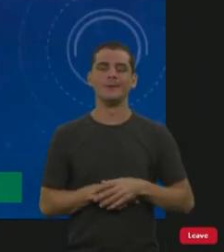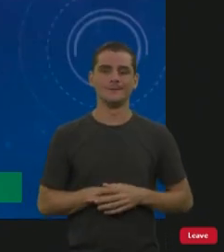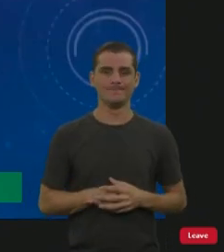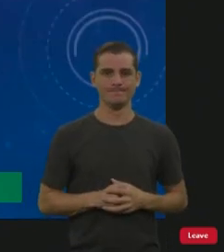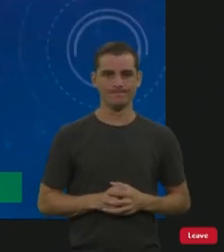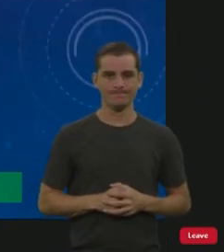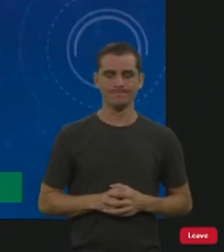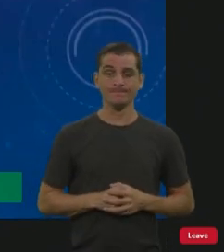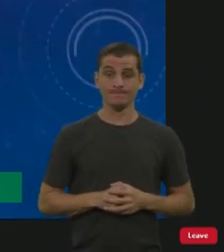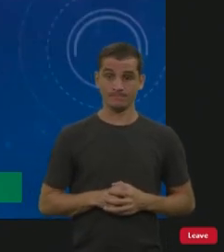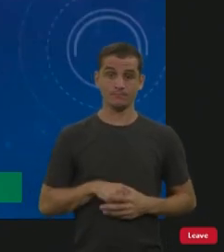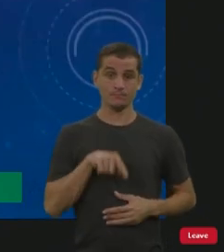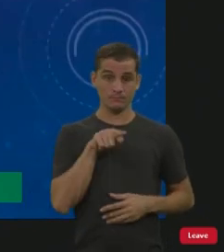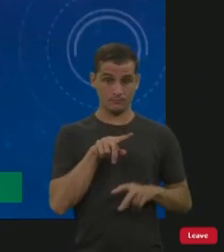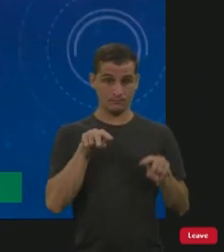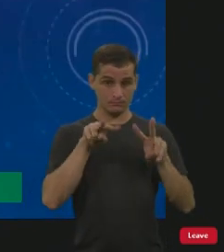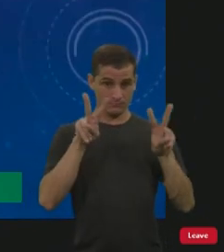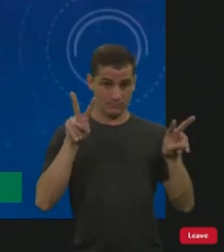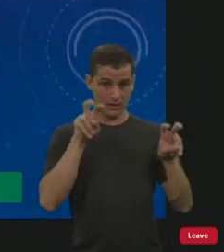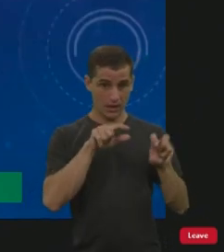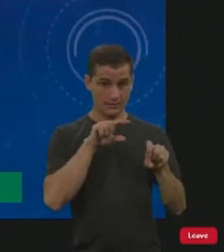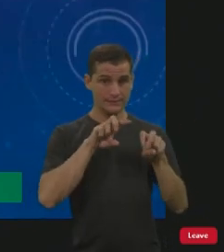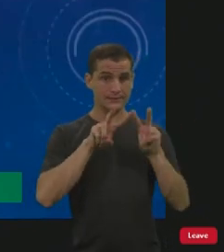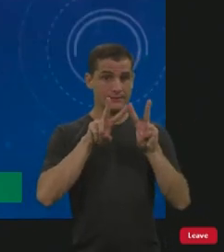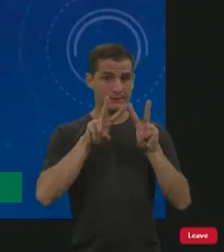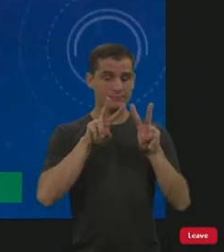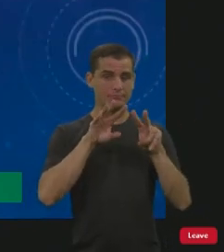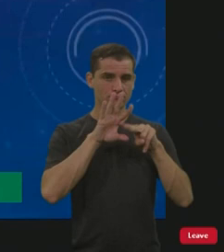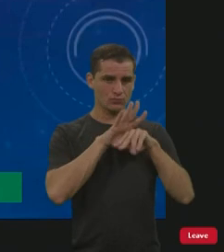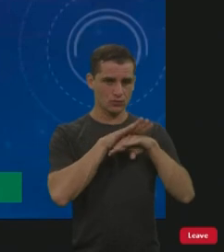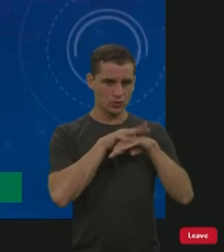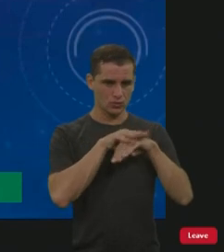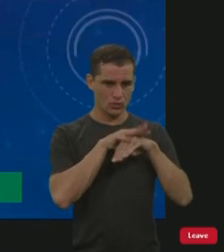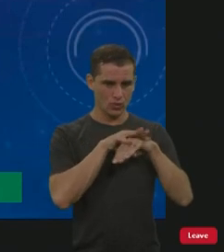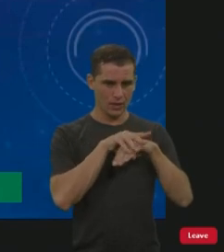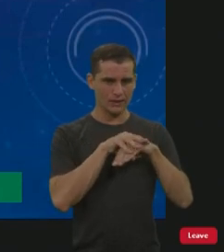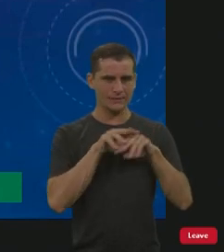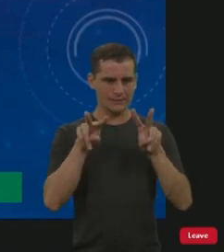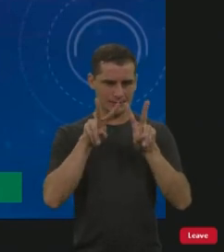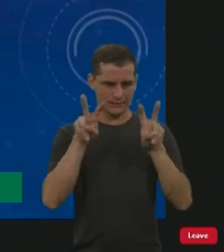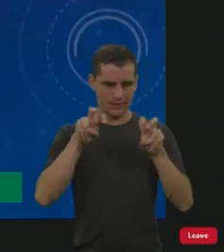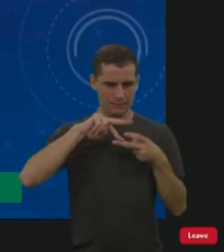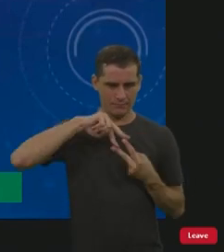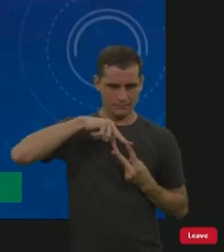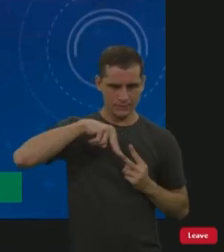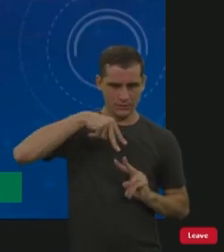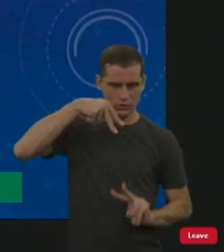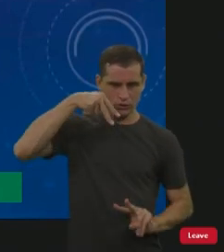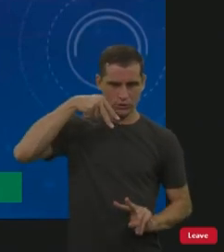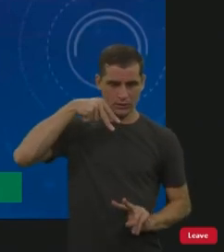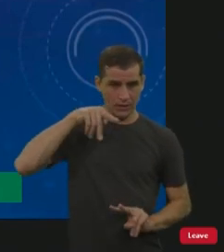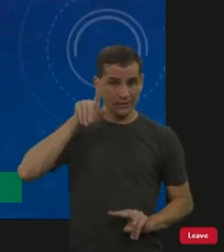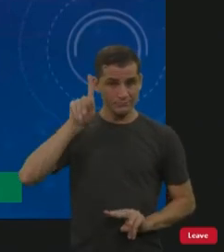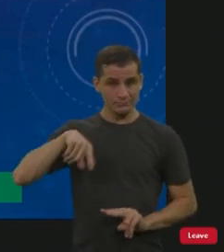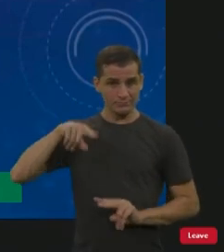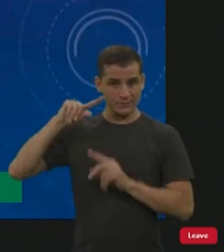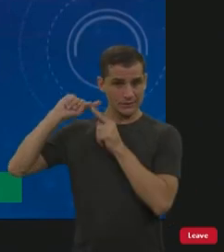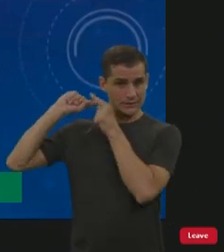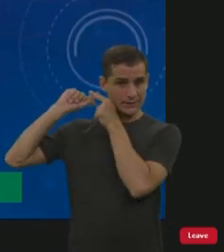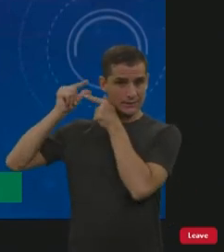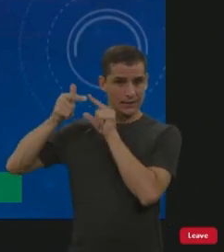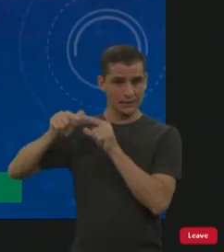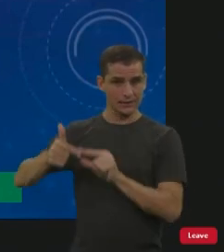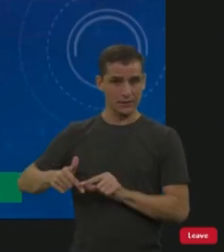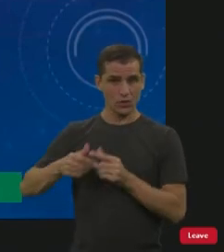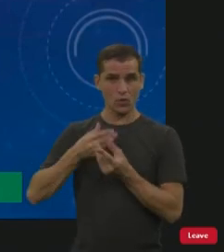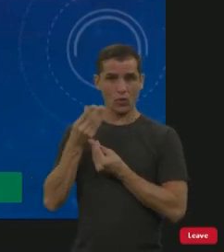Essas doenças são, falando um pouquinho da parte genética, né, são de herança autossômica recessiva,